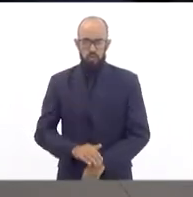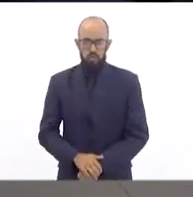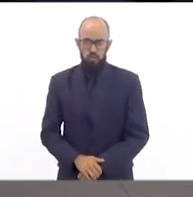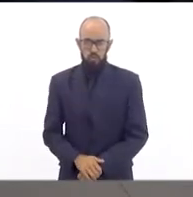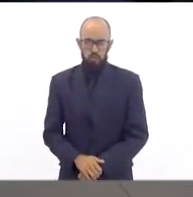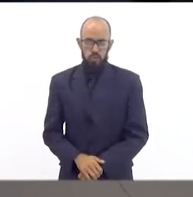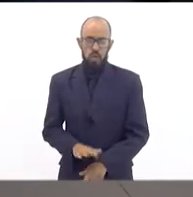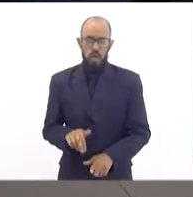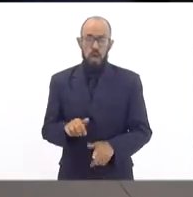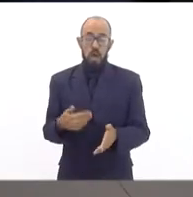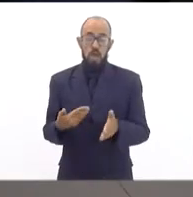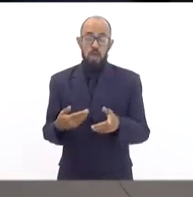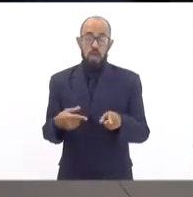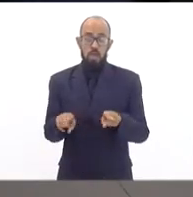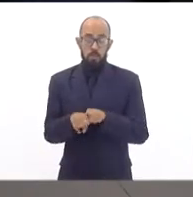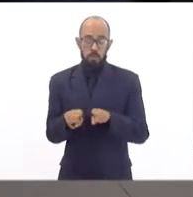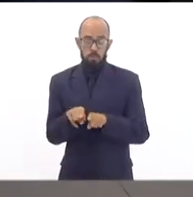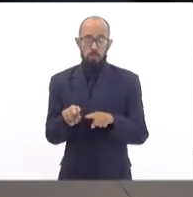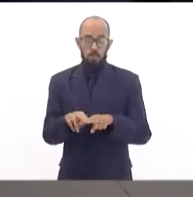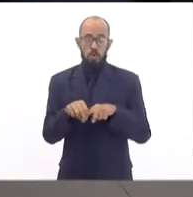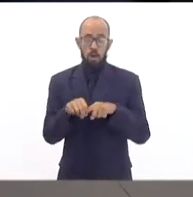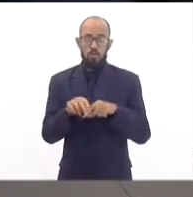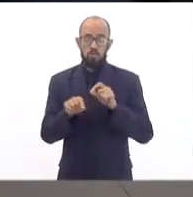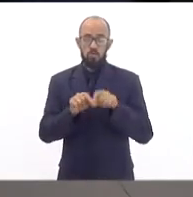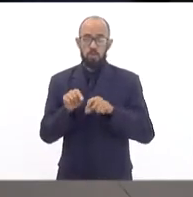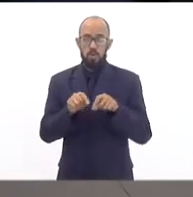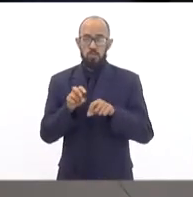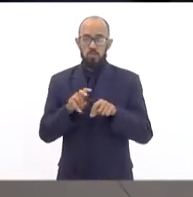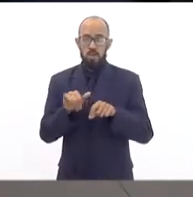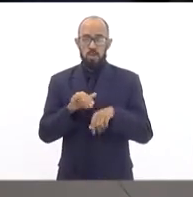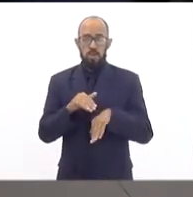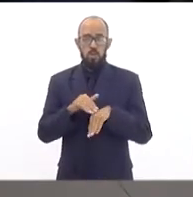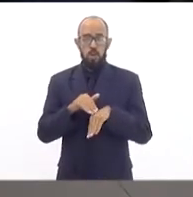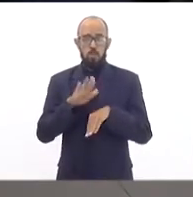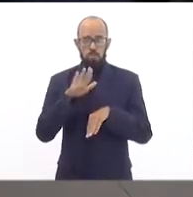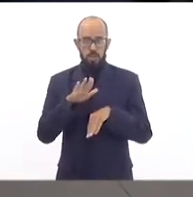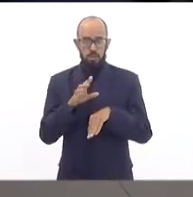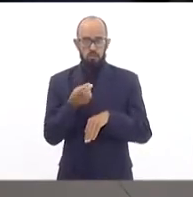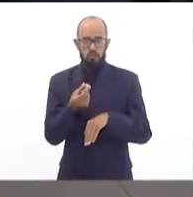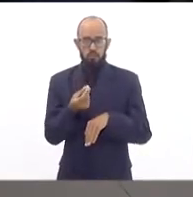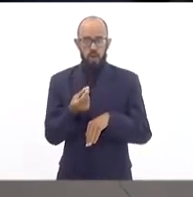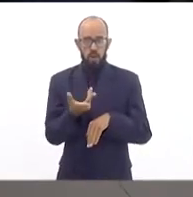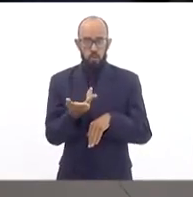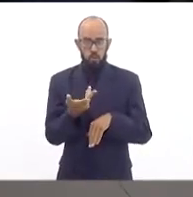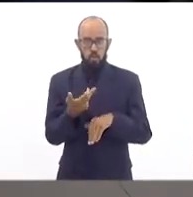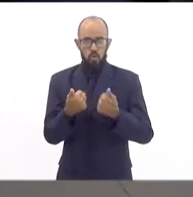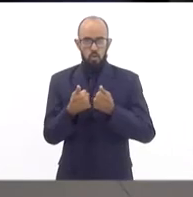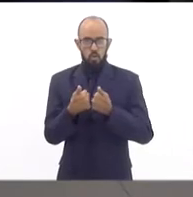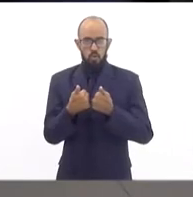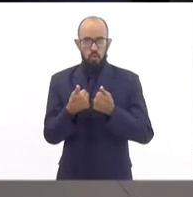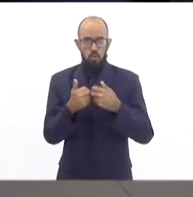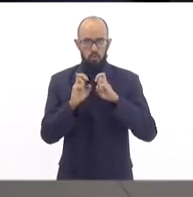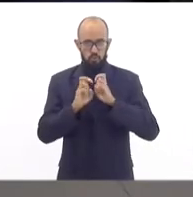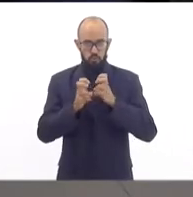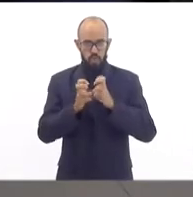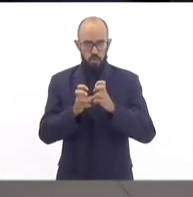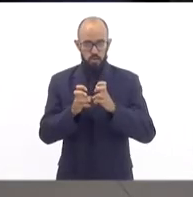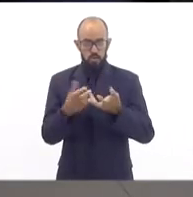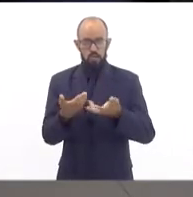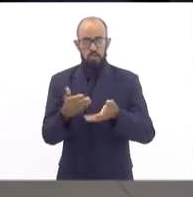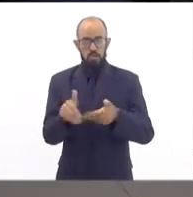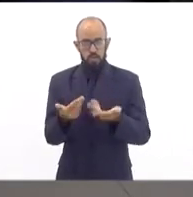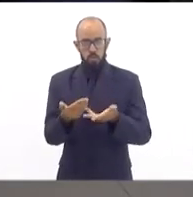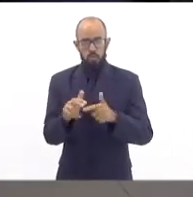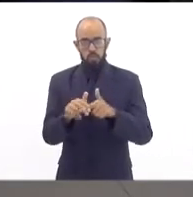por conta que vai haver, né, um aumento de tarifa. Então, nada mais justo que a